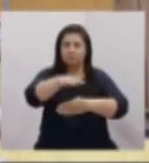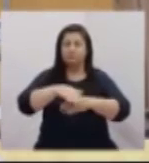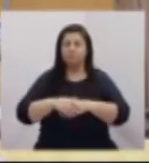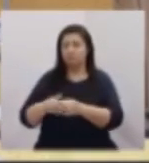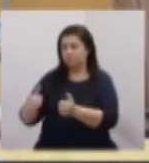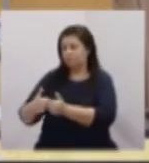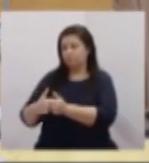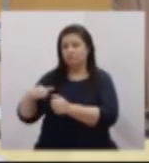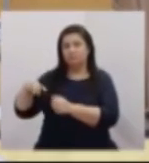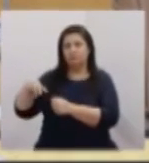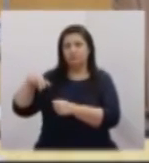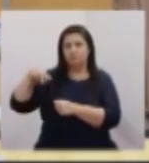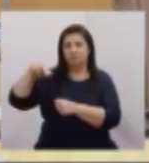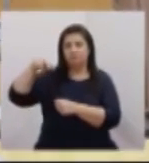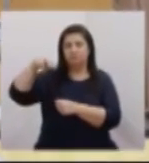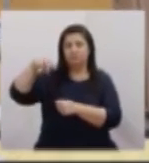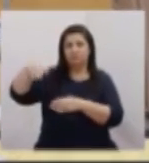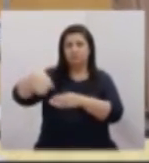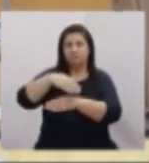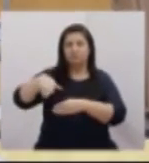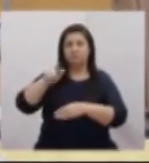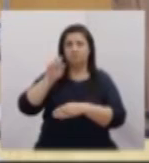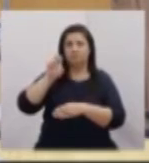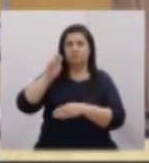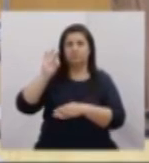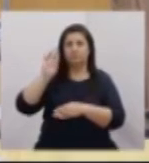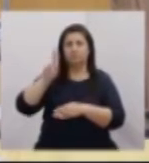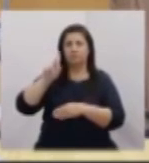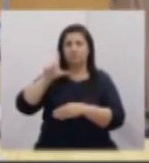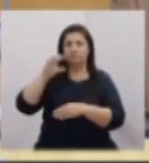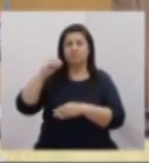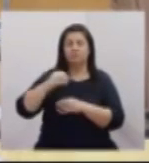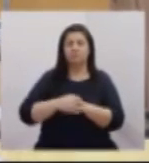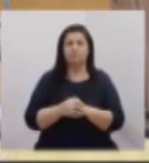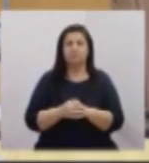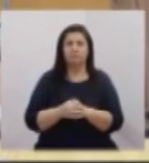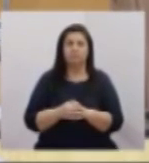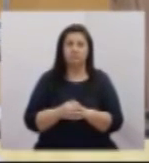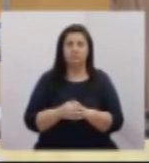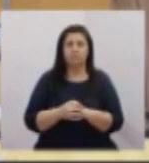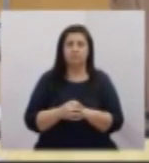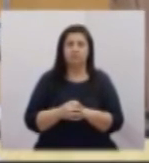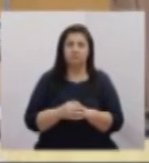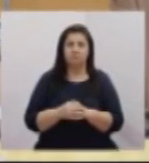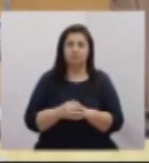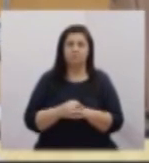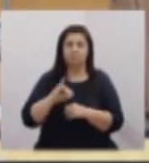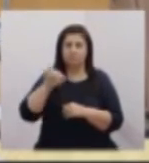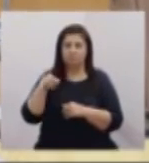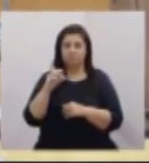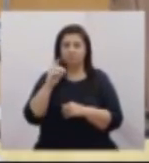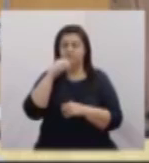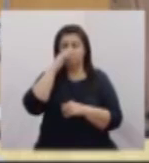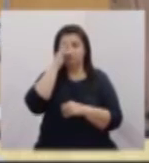escadaria que dá acesso à Avenida Getúlio Vargas, à Rua das Prímulas, no Jardim Primavera. Considerando que